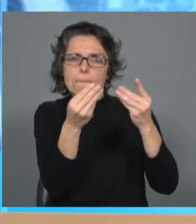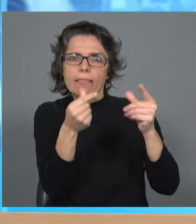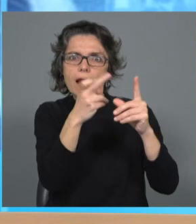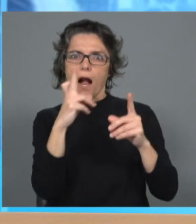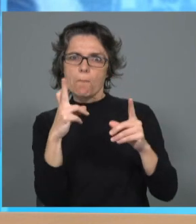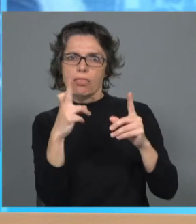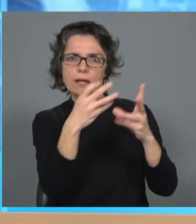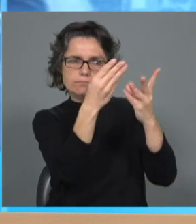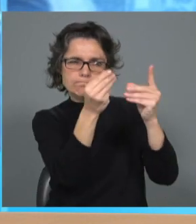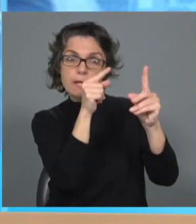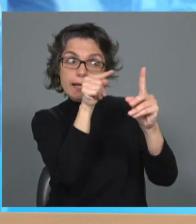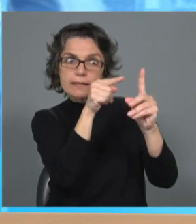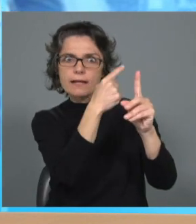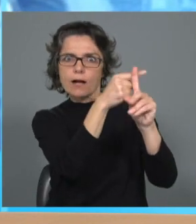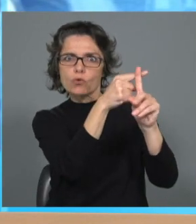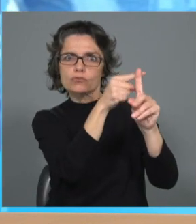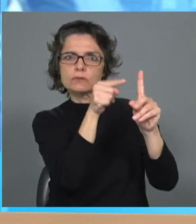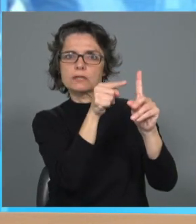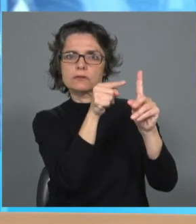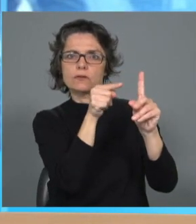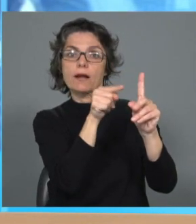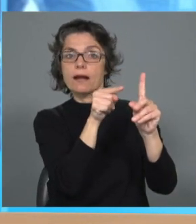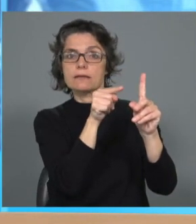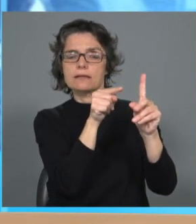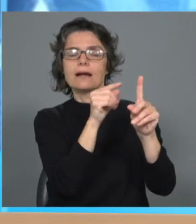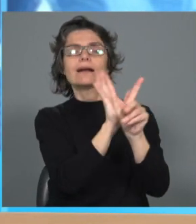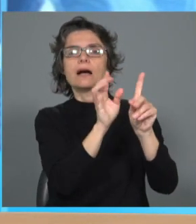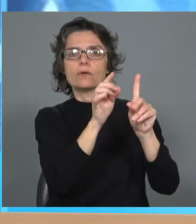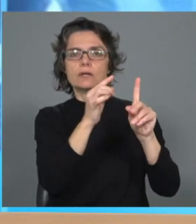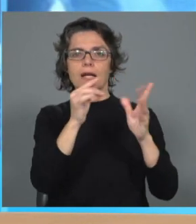madeira que apesar de não ter Cristo nela,